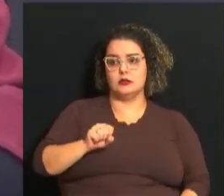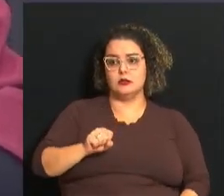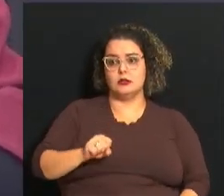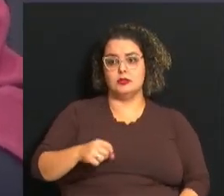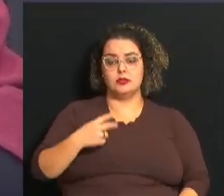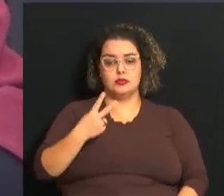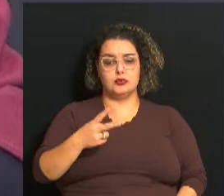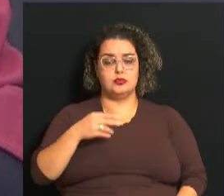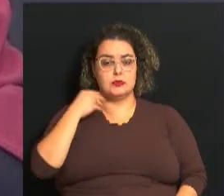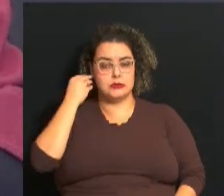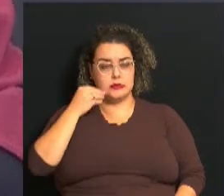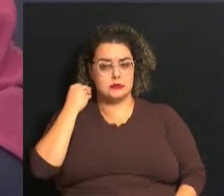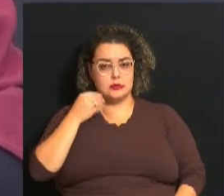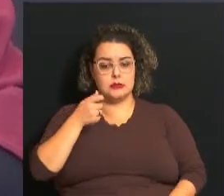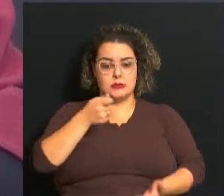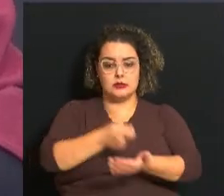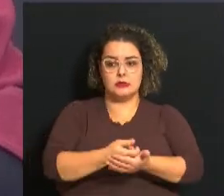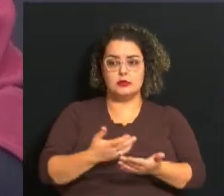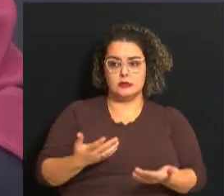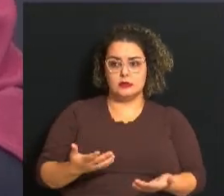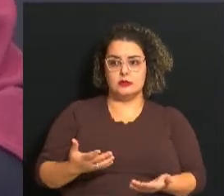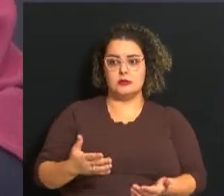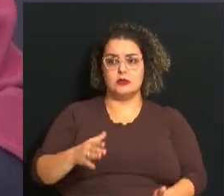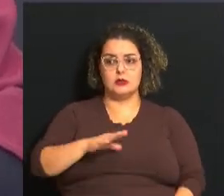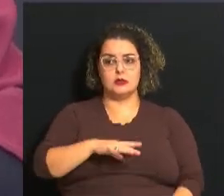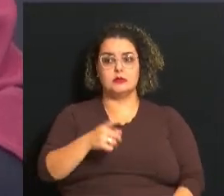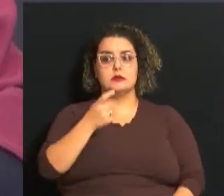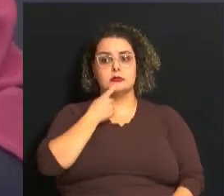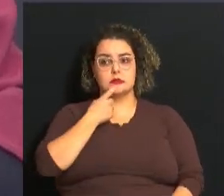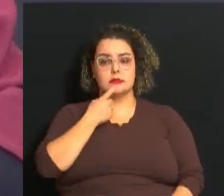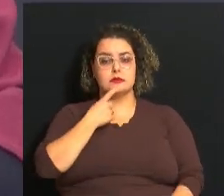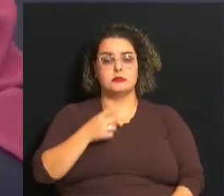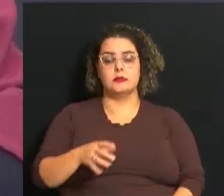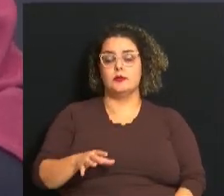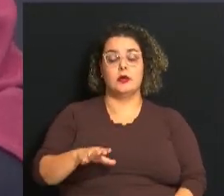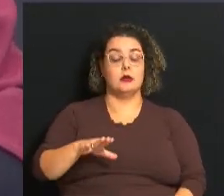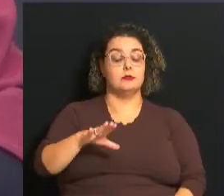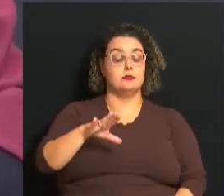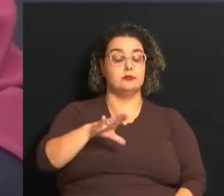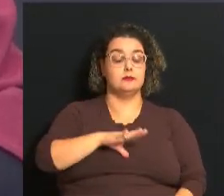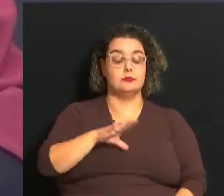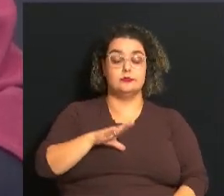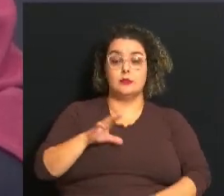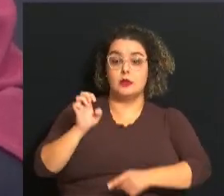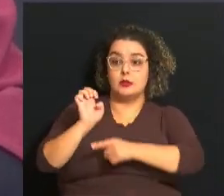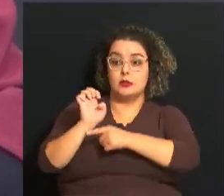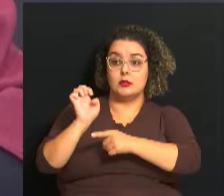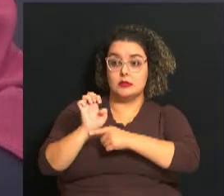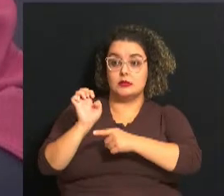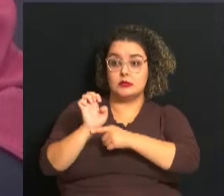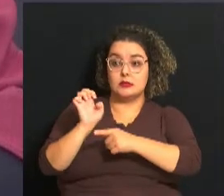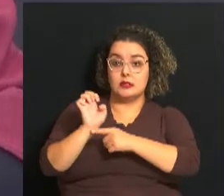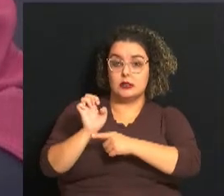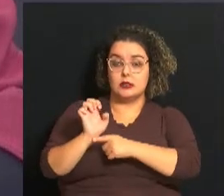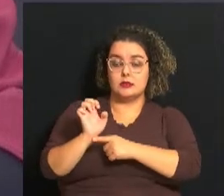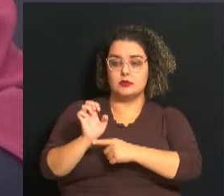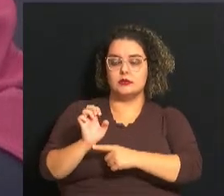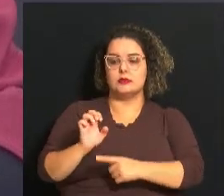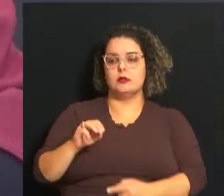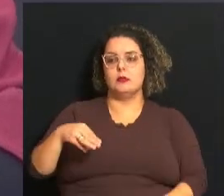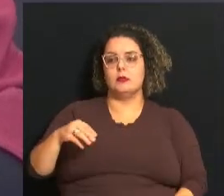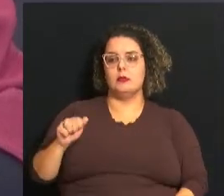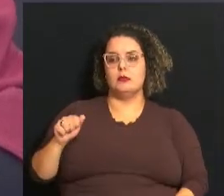experiências concretas né do Município de São Paulo esteve lá também o companheiro uma seu nascimento que é